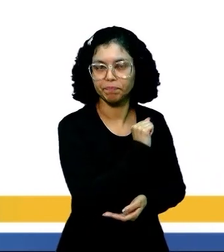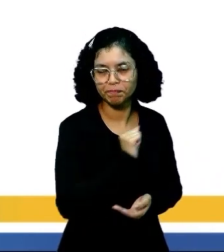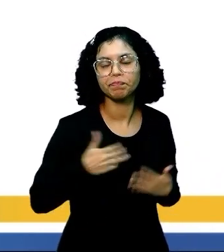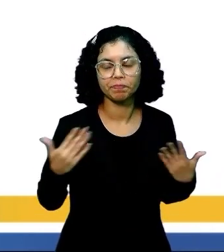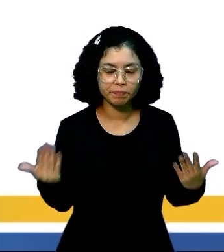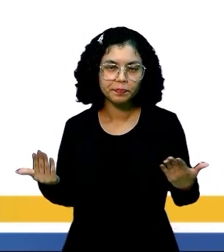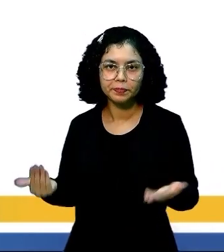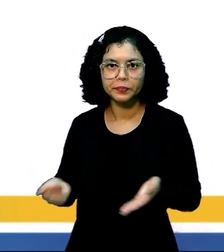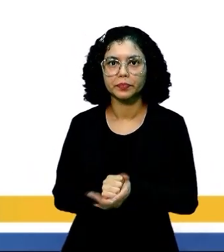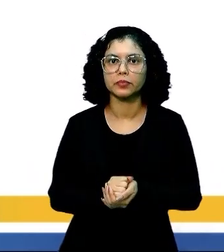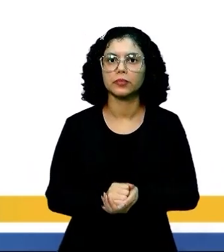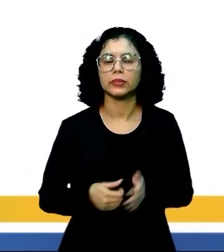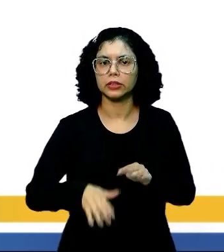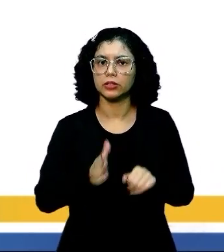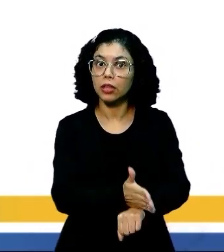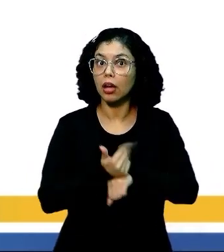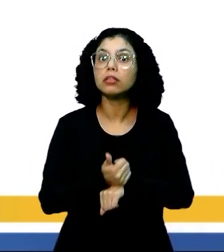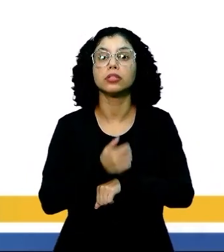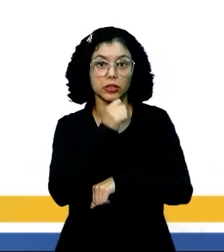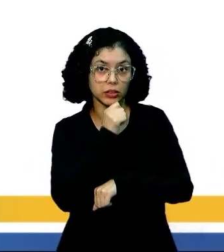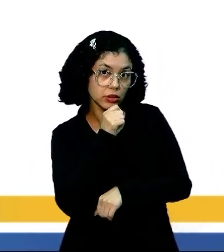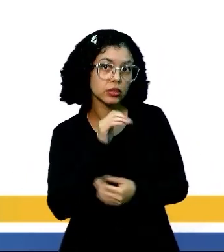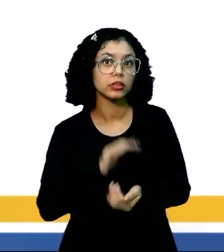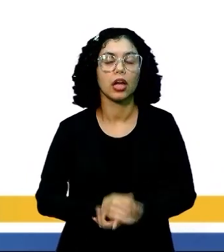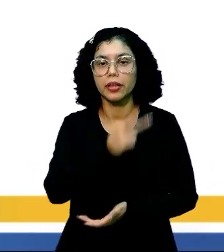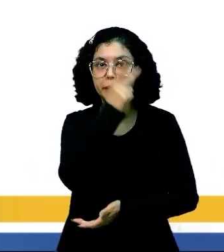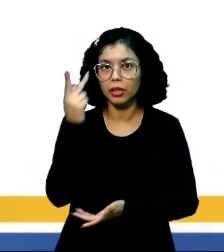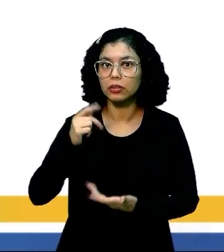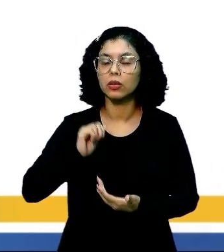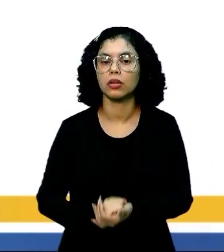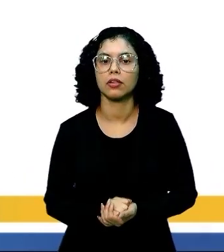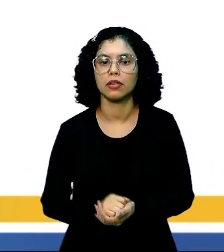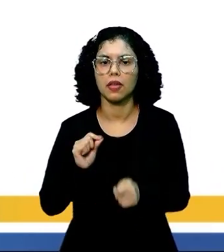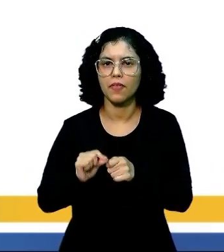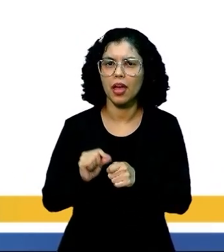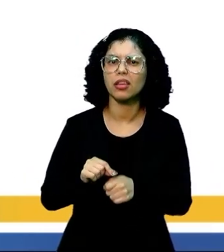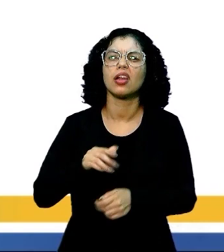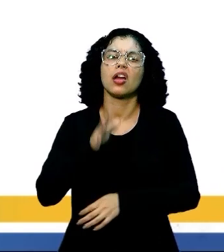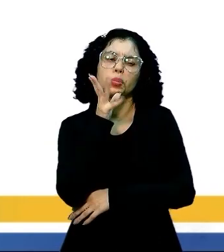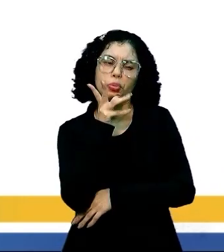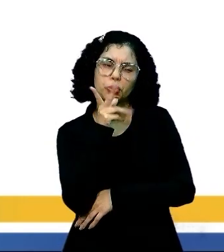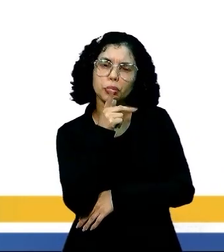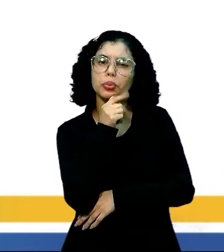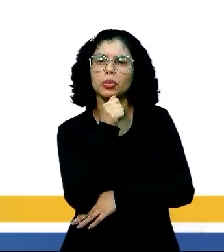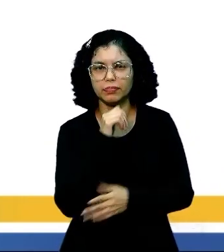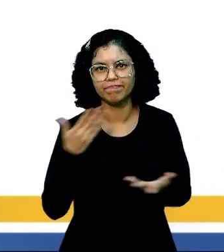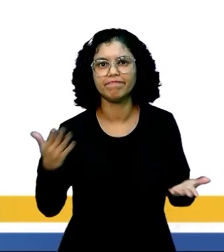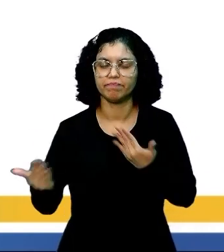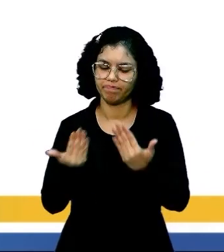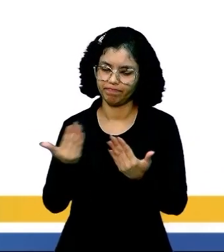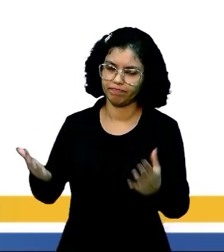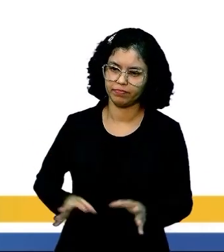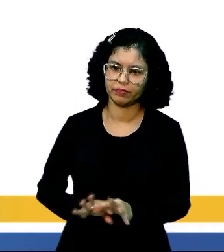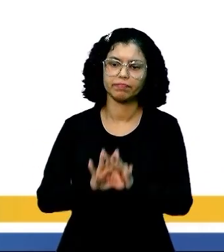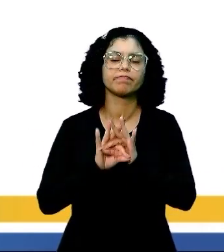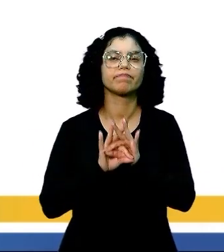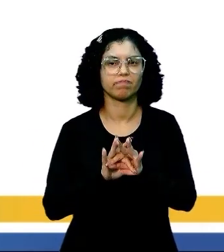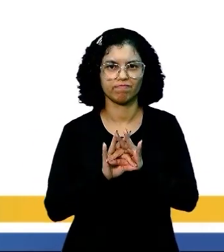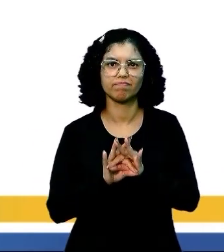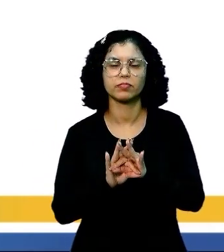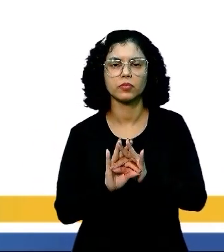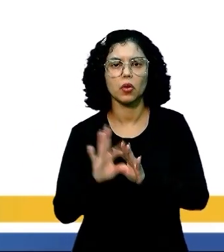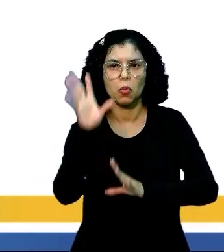né? Bem cedo. Antigamente as pessoas elas se formavam de mais idade, né? Às vezes se associava